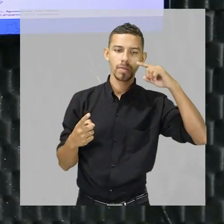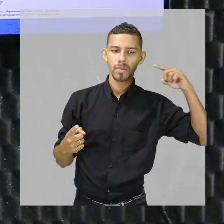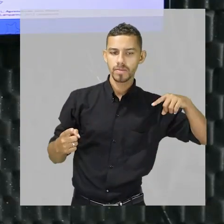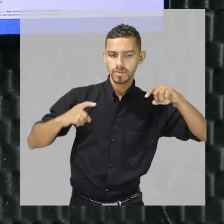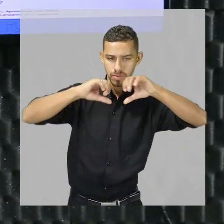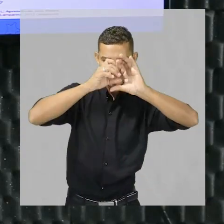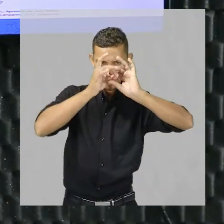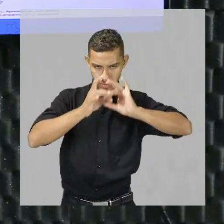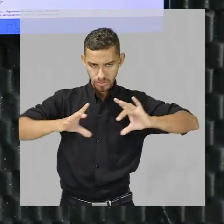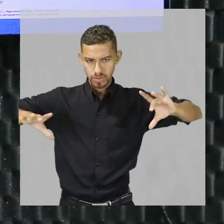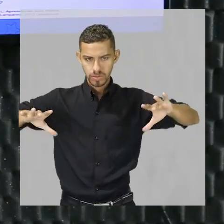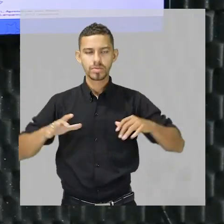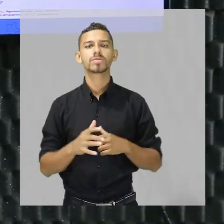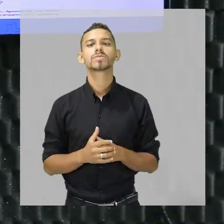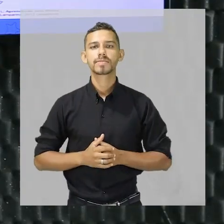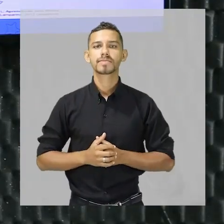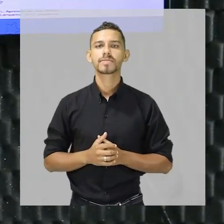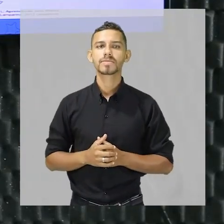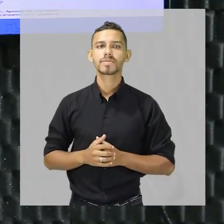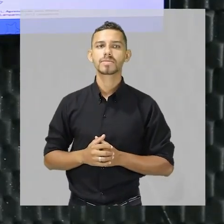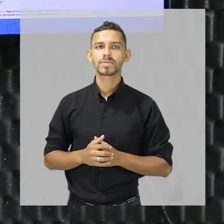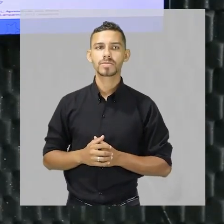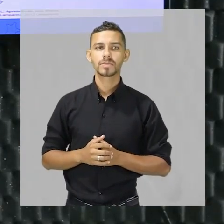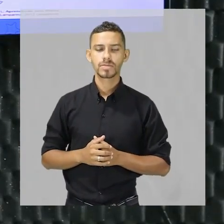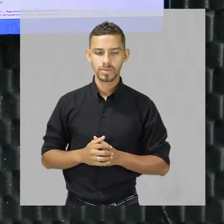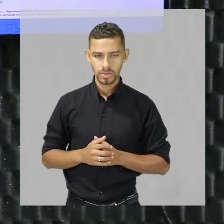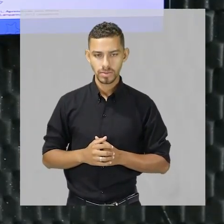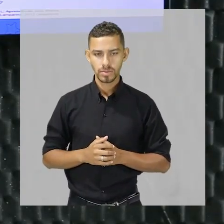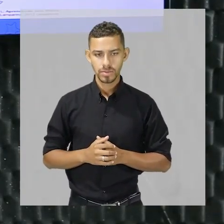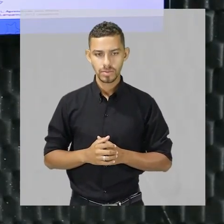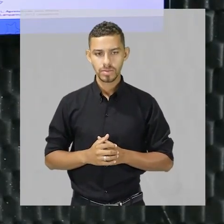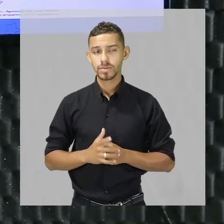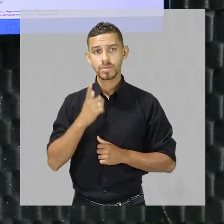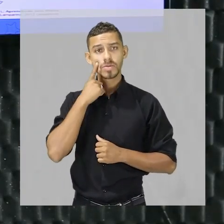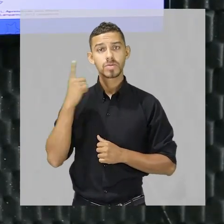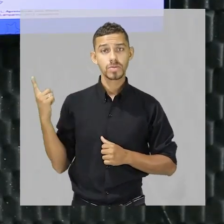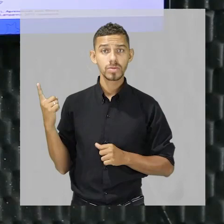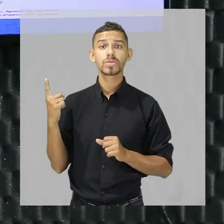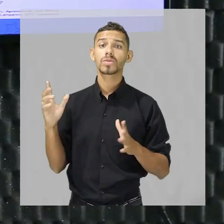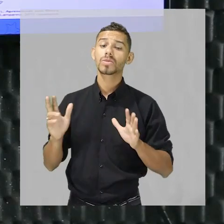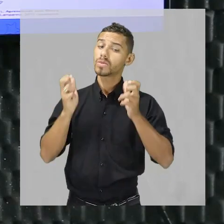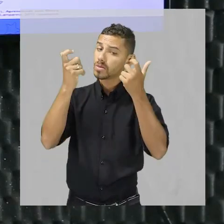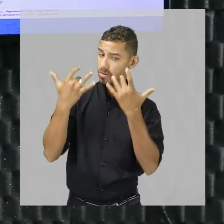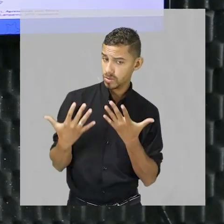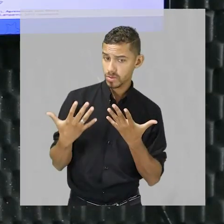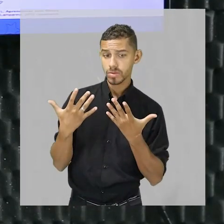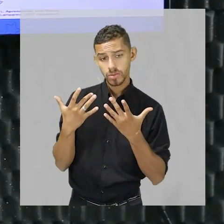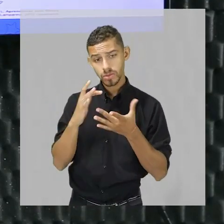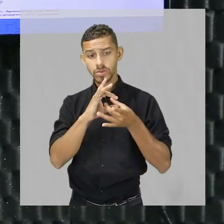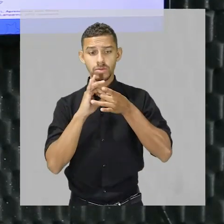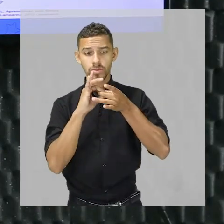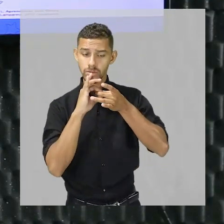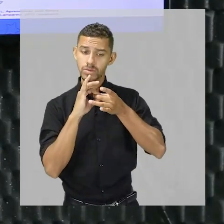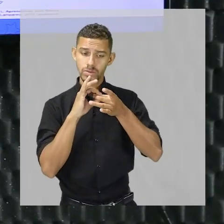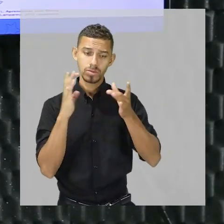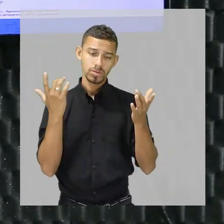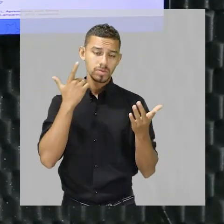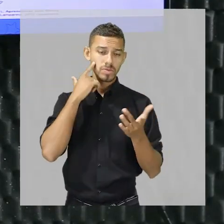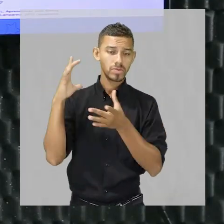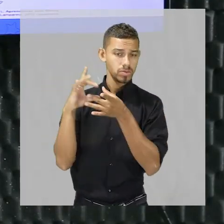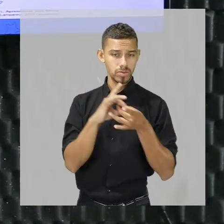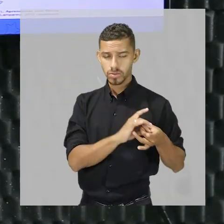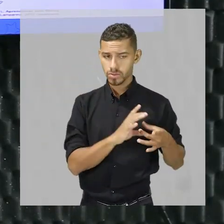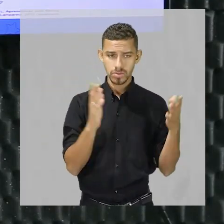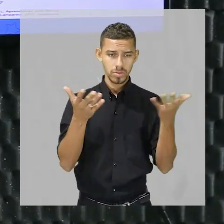União Soviética desaparece. E esse mapa, galera, ele faz justamente uma referência a esse contexto. Por quê? Vamos puxar um pouquinho para a